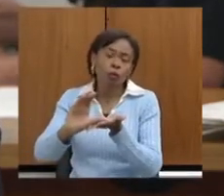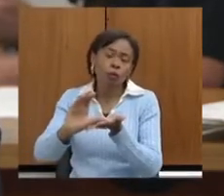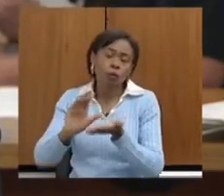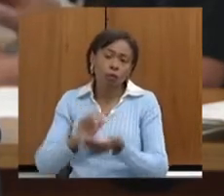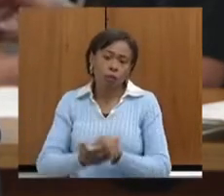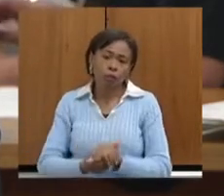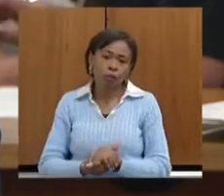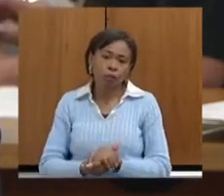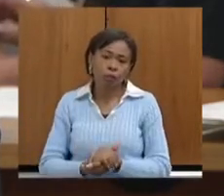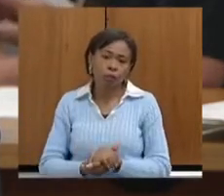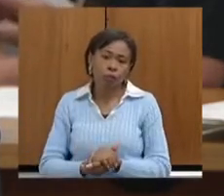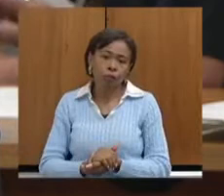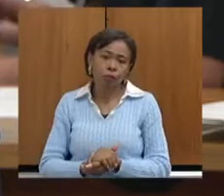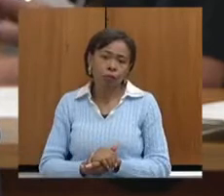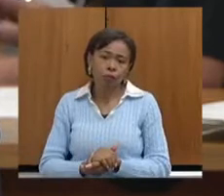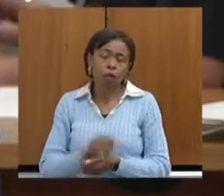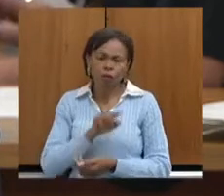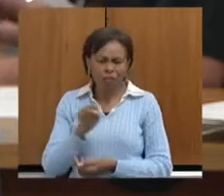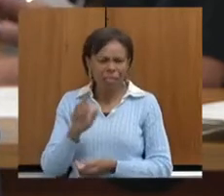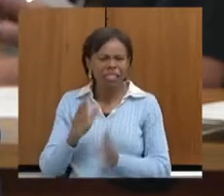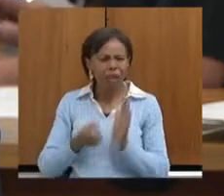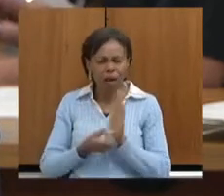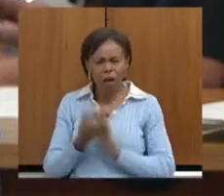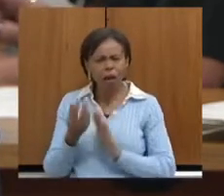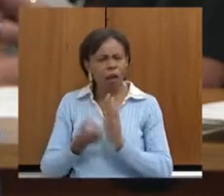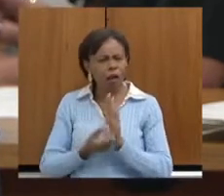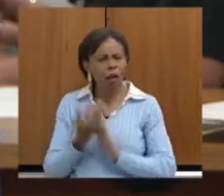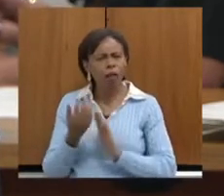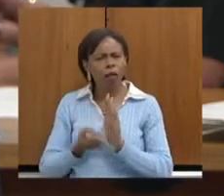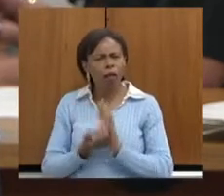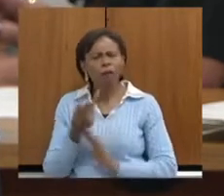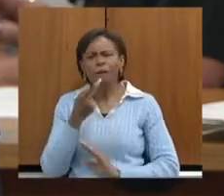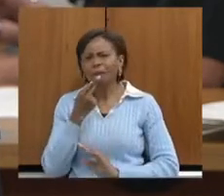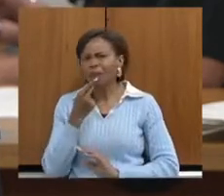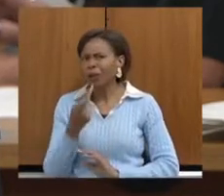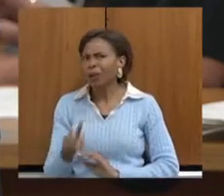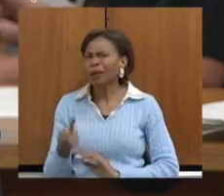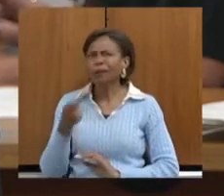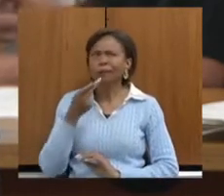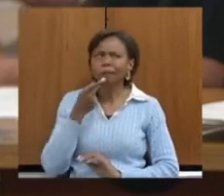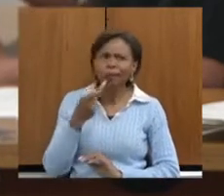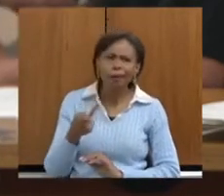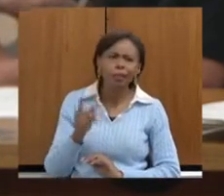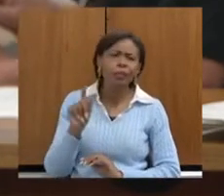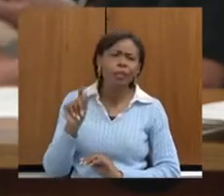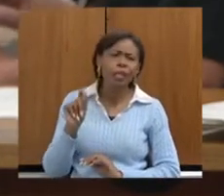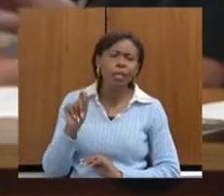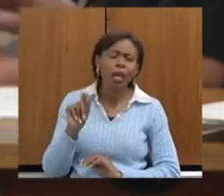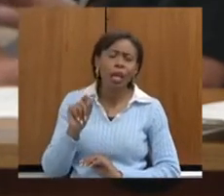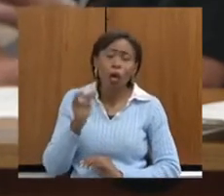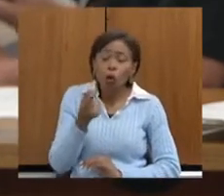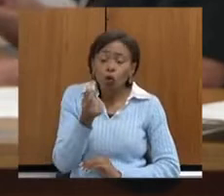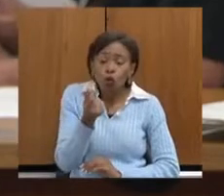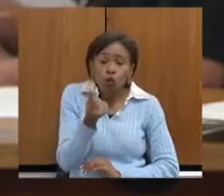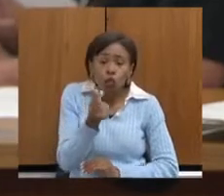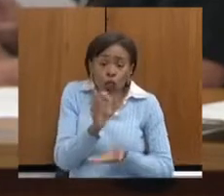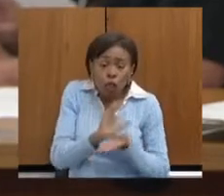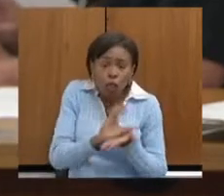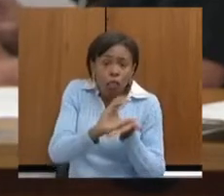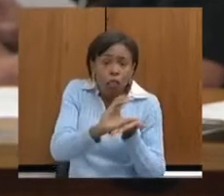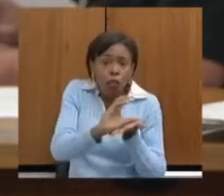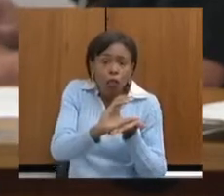vocês falaram diversas vezes da importância de um fundo para o enfrentamento de